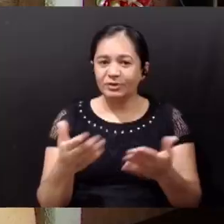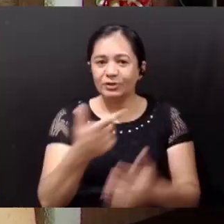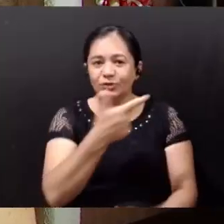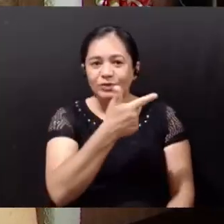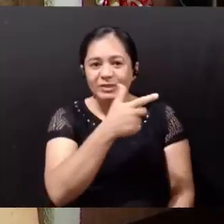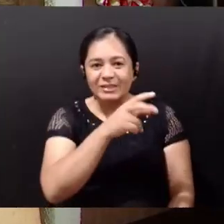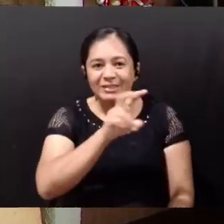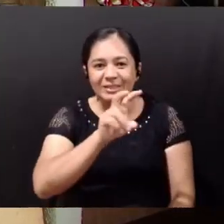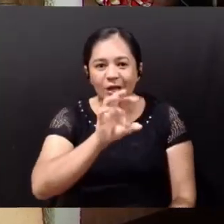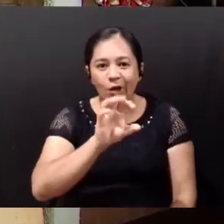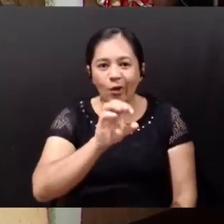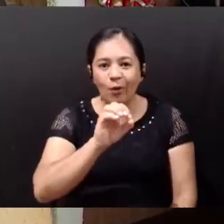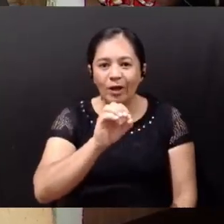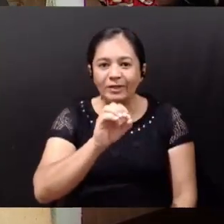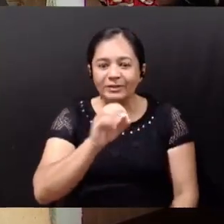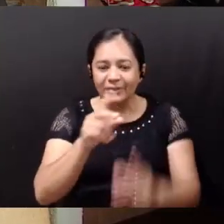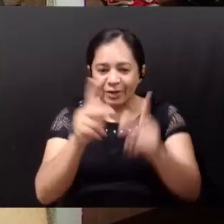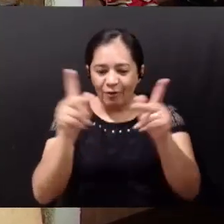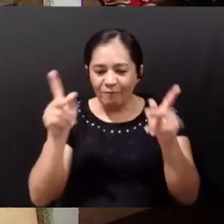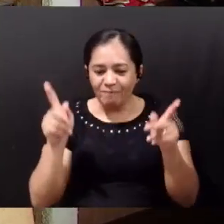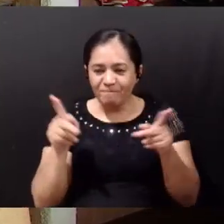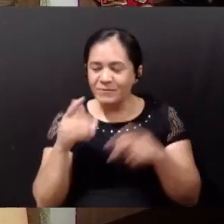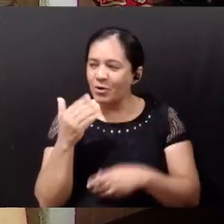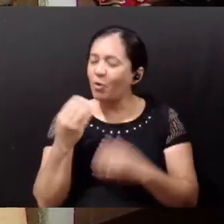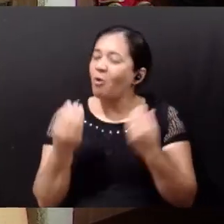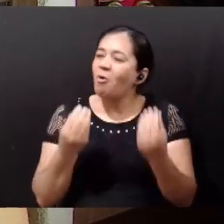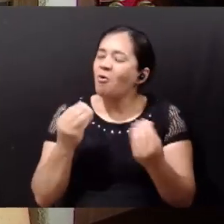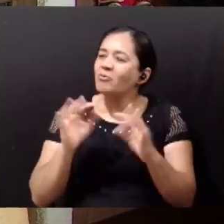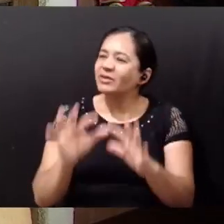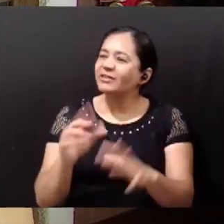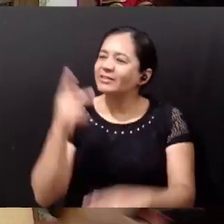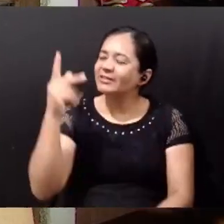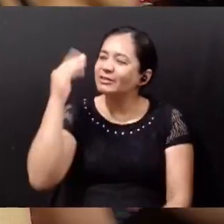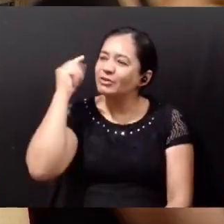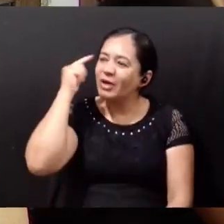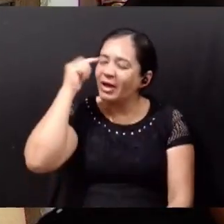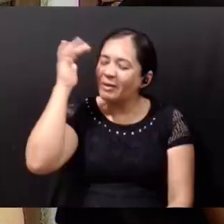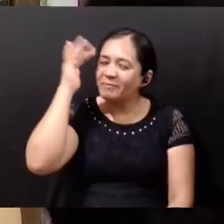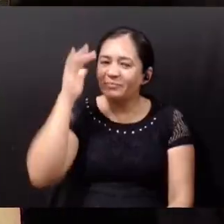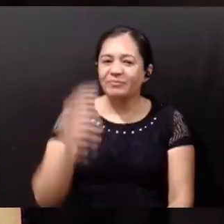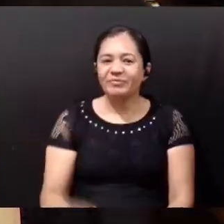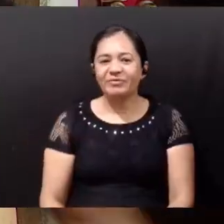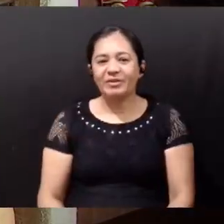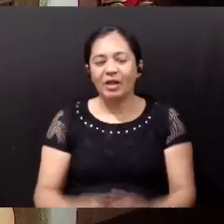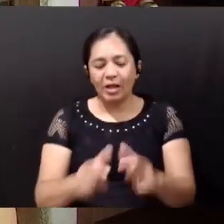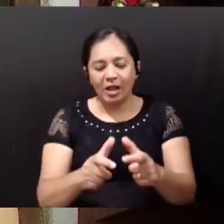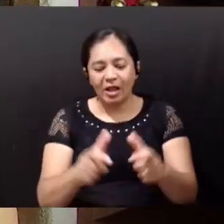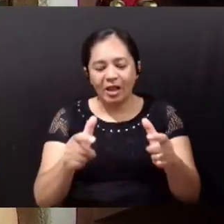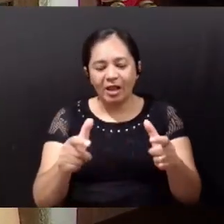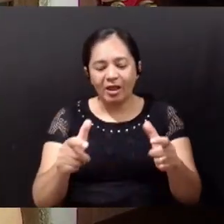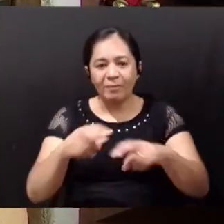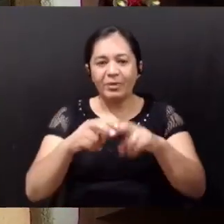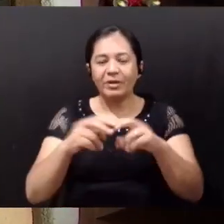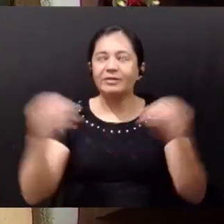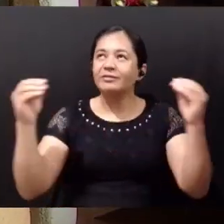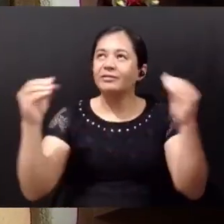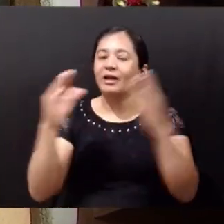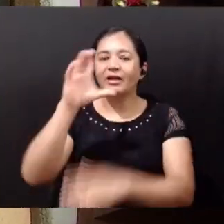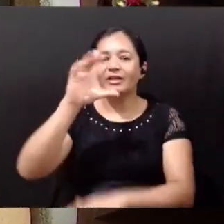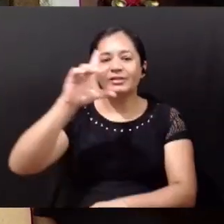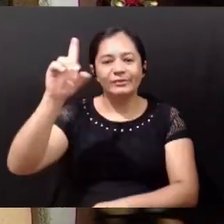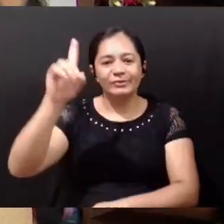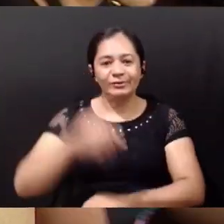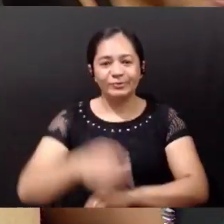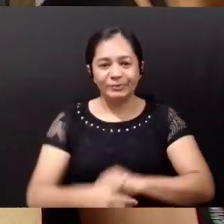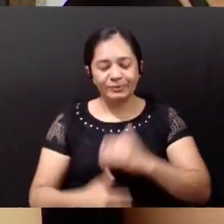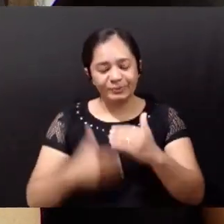250 pratos de alimento, como que é isso na sua cabeça? Então, e foi crescendo assim com a graça de Deus, né, gradativamente, nós